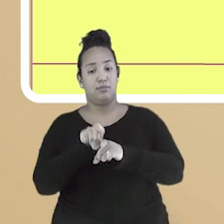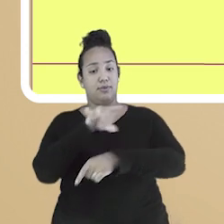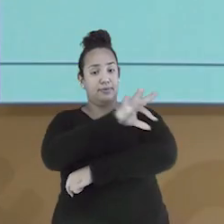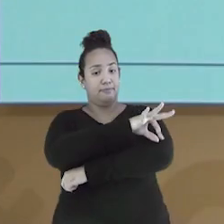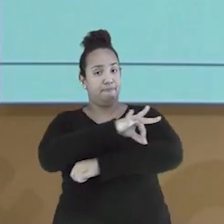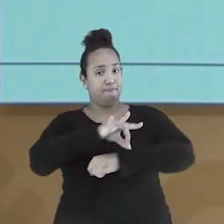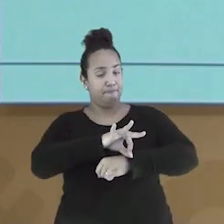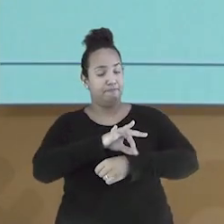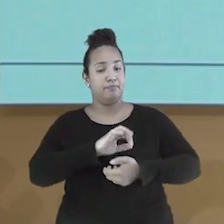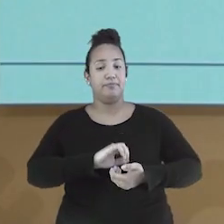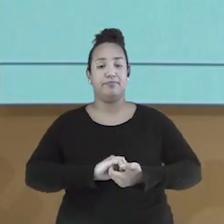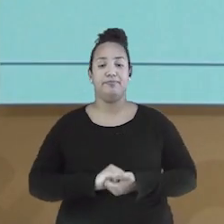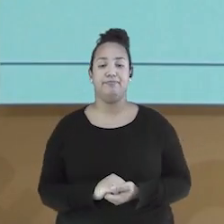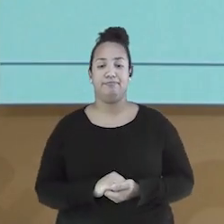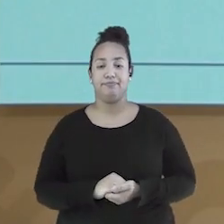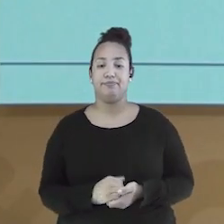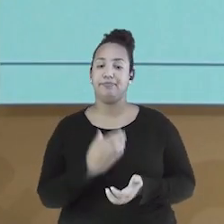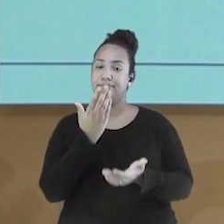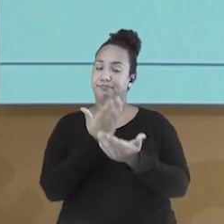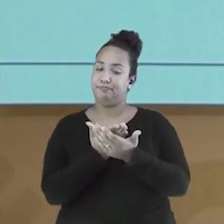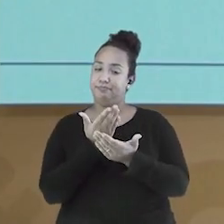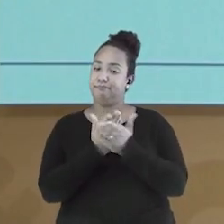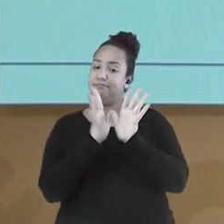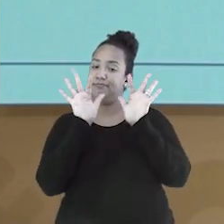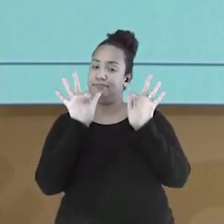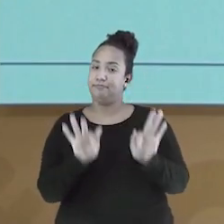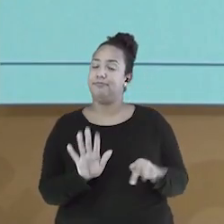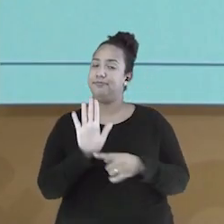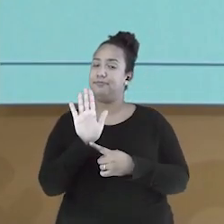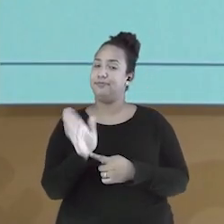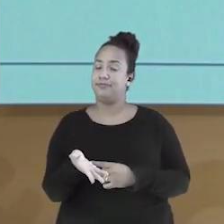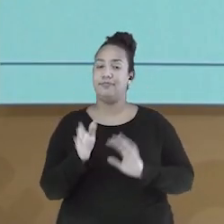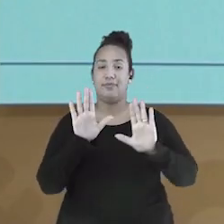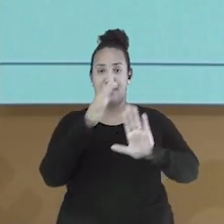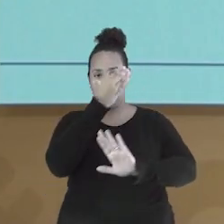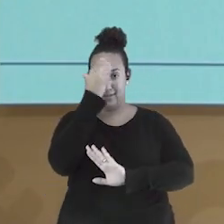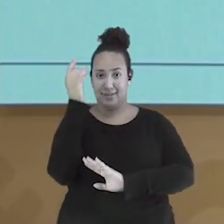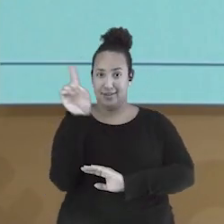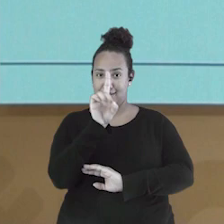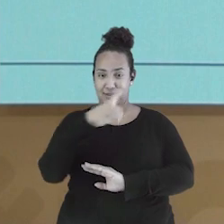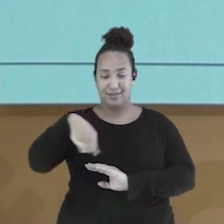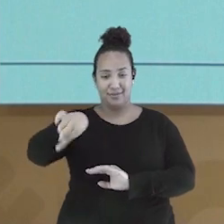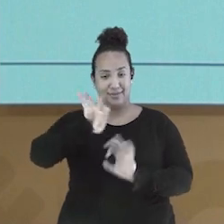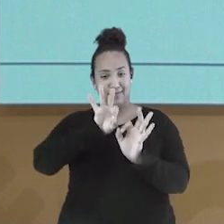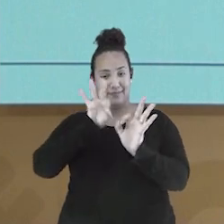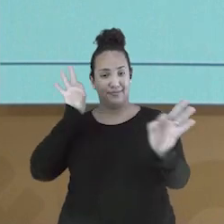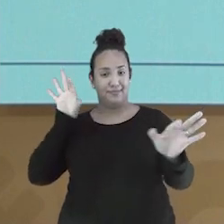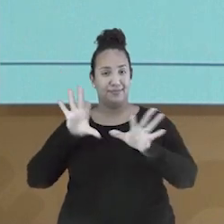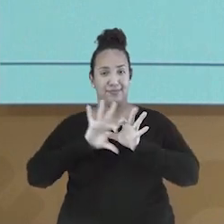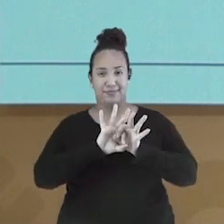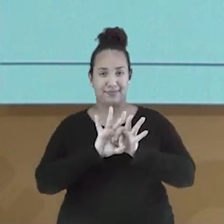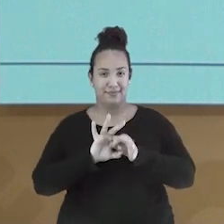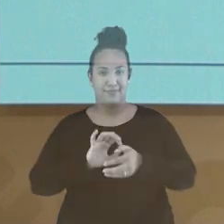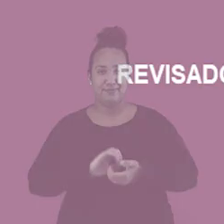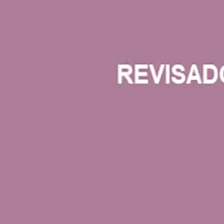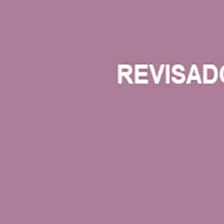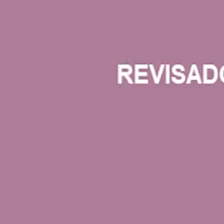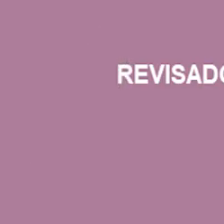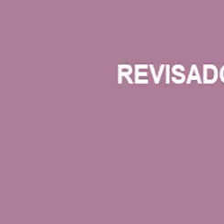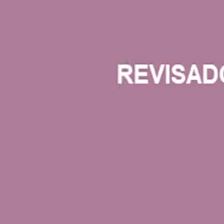numérica. A aula de hoje chegou ao fim, mas não se esqueçam, mesmo distantes, estamos juntos!